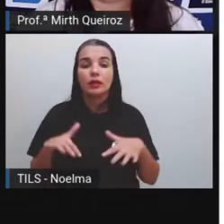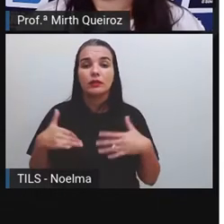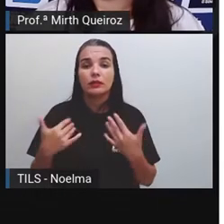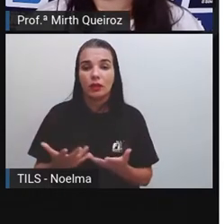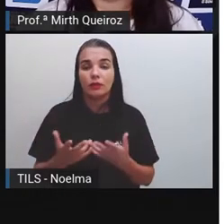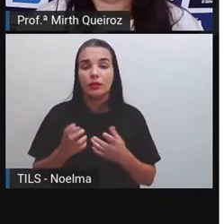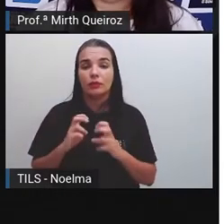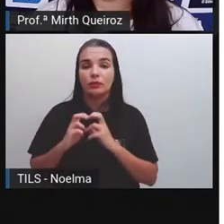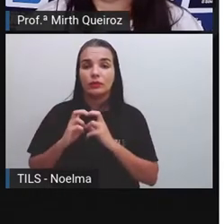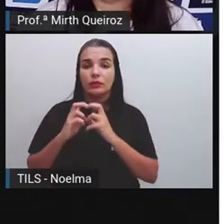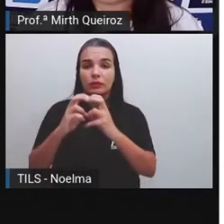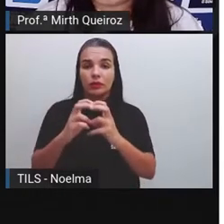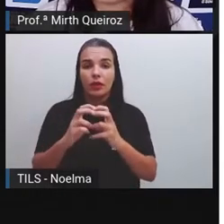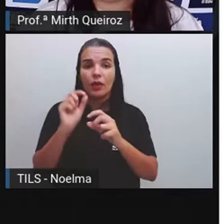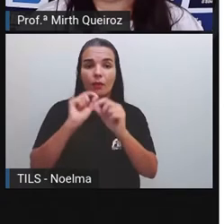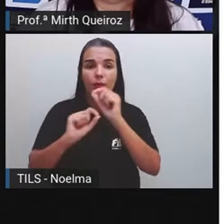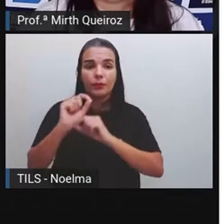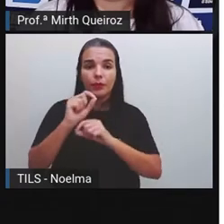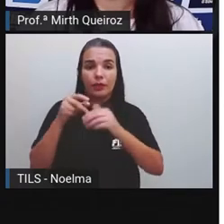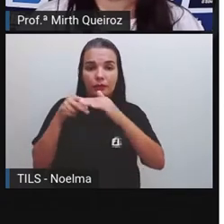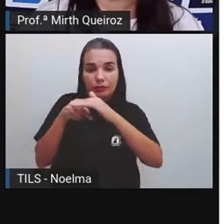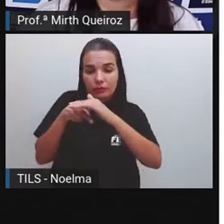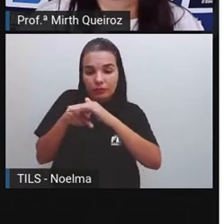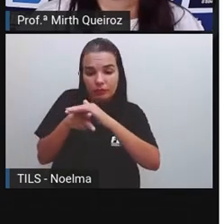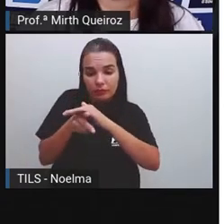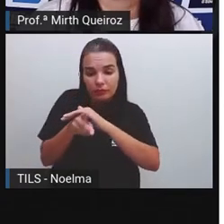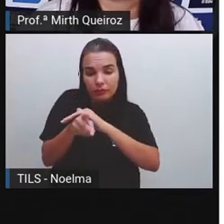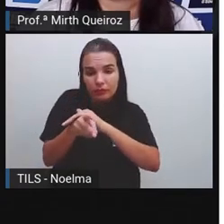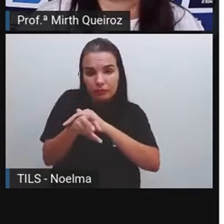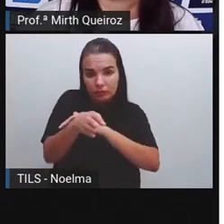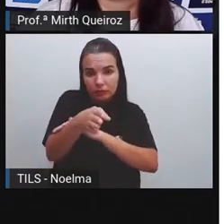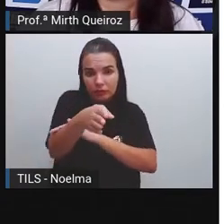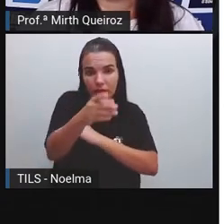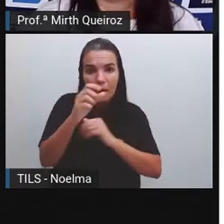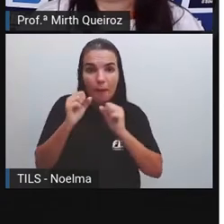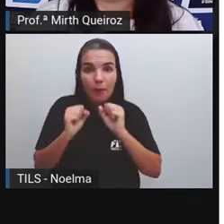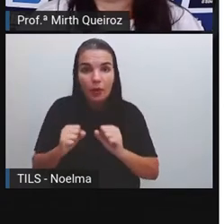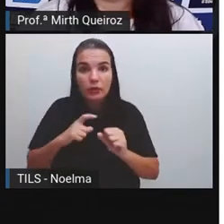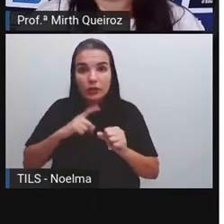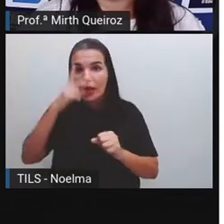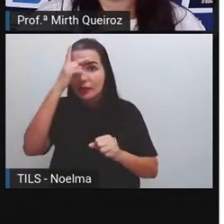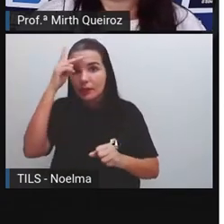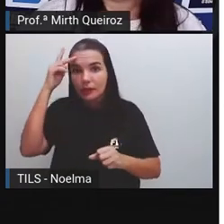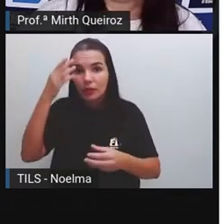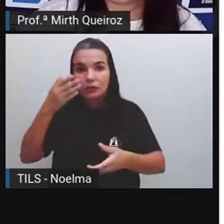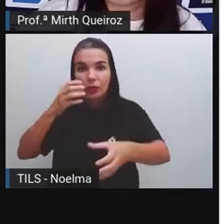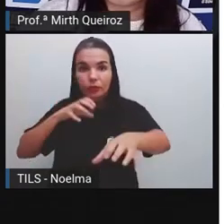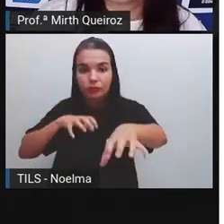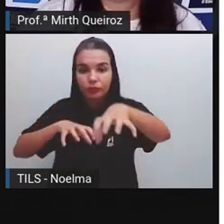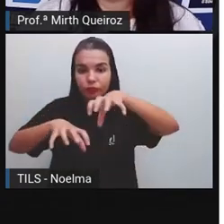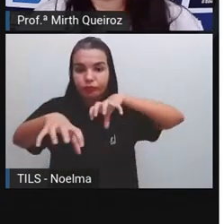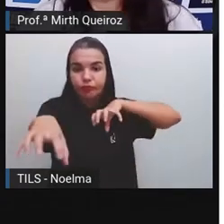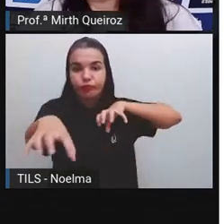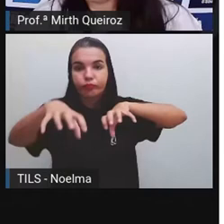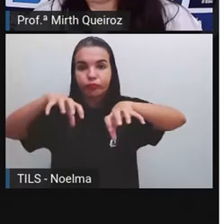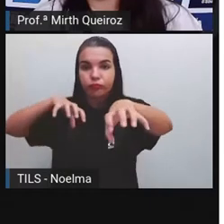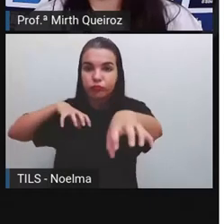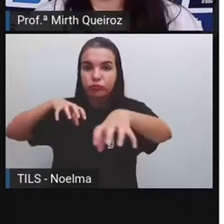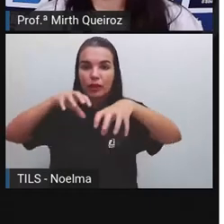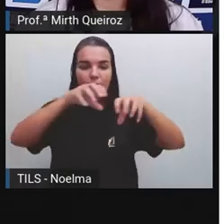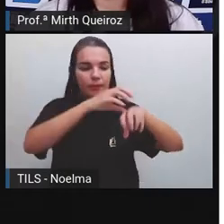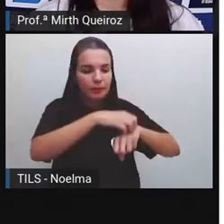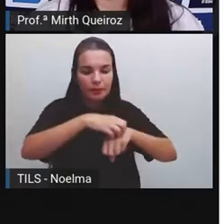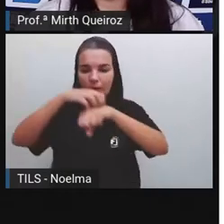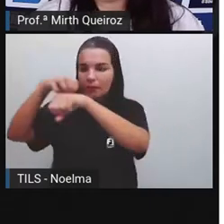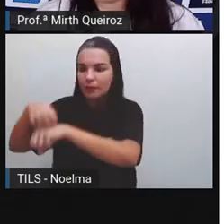Os transportes metroviários, eles permitem que as pessoas circulem de um lugar para outro,